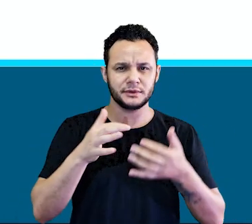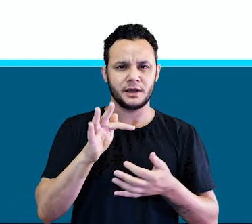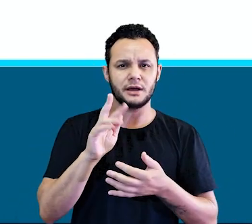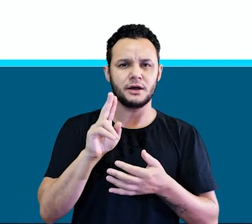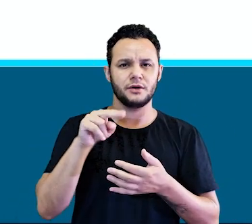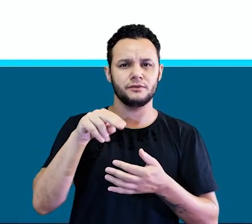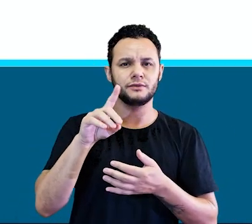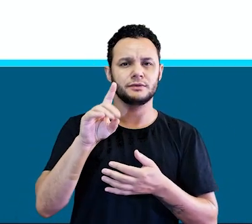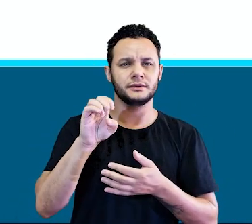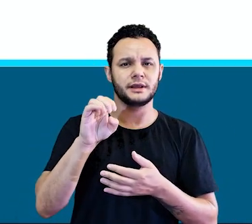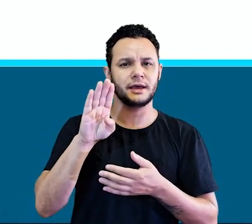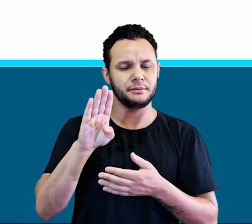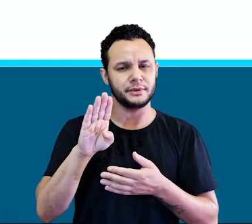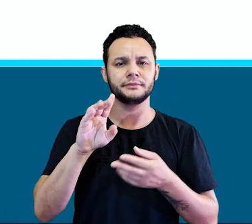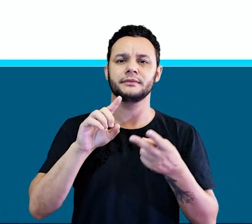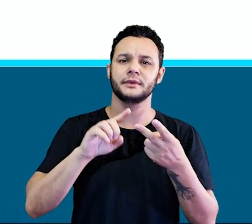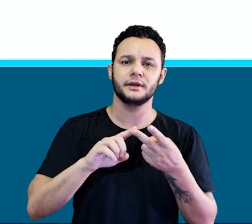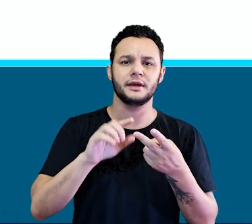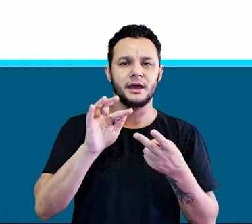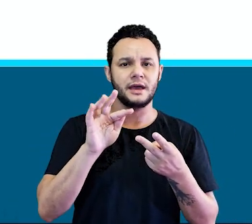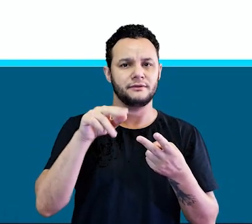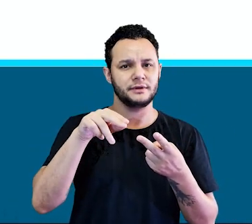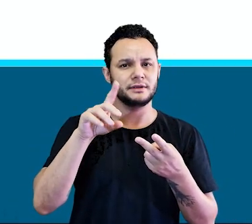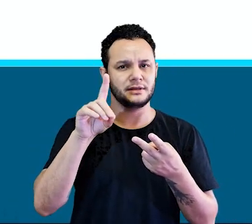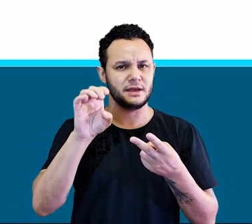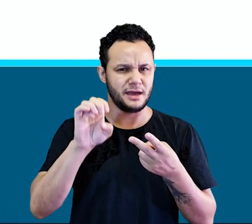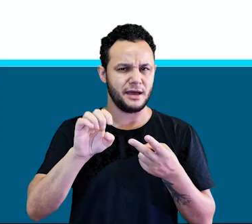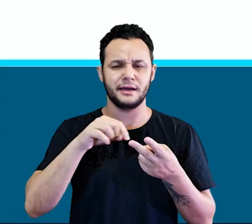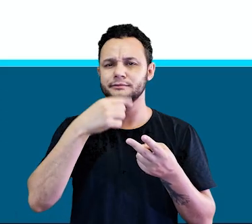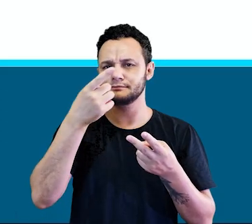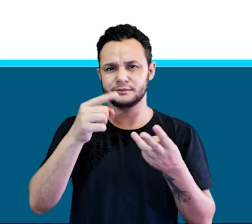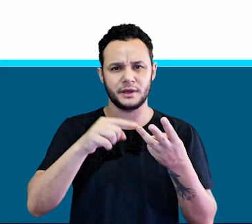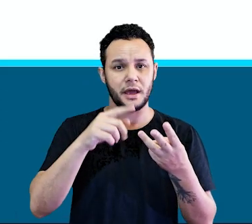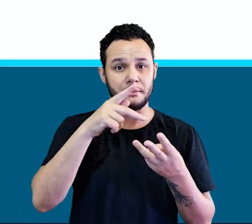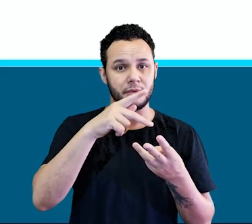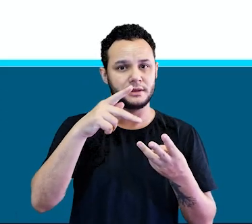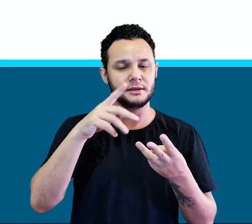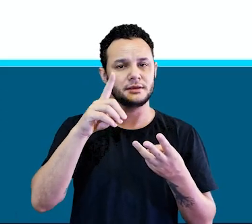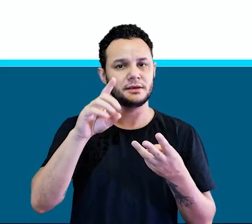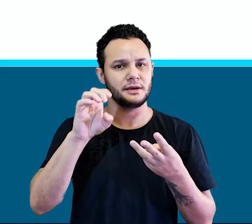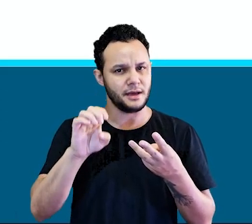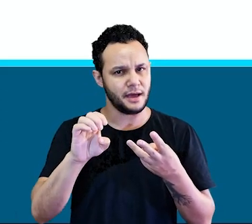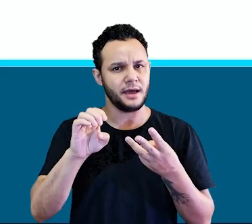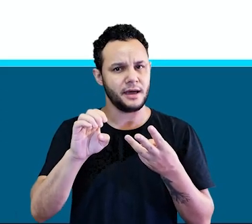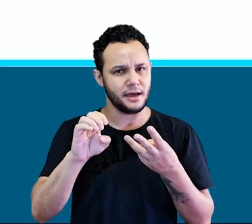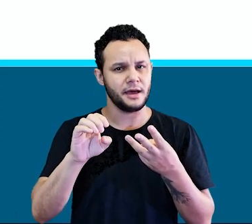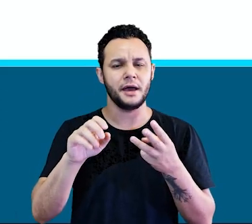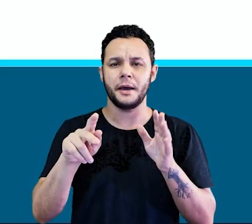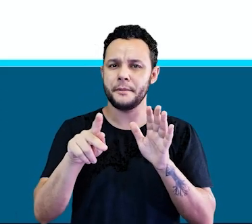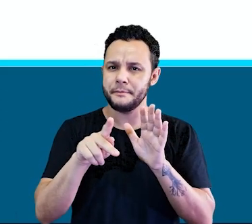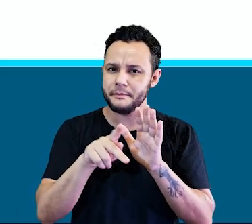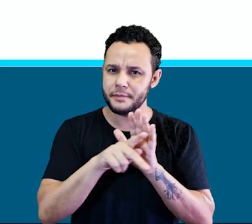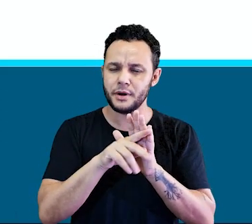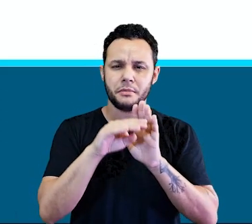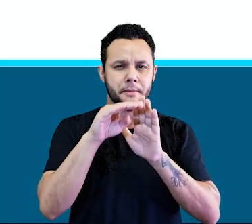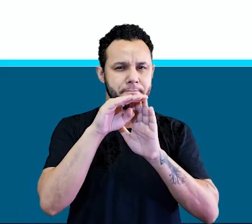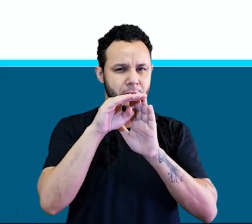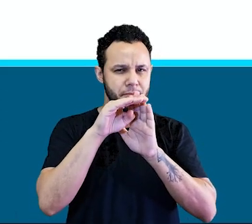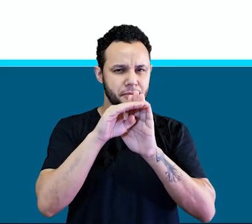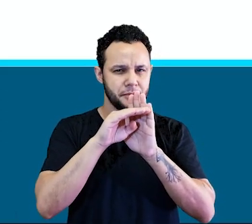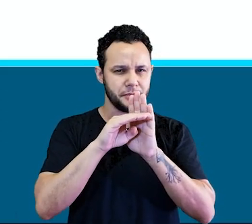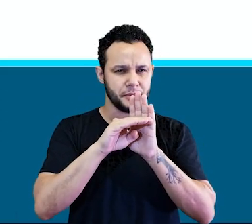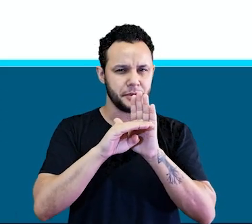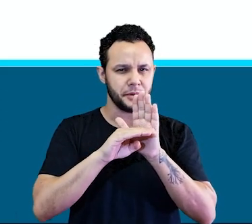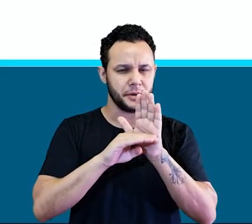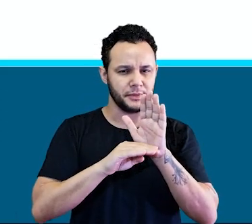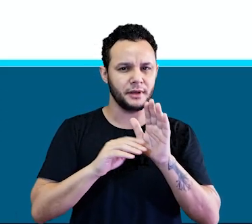do Fundeb, do FNDE, para então a gente chegar no PDDE e nas modalidades do